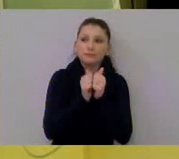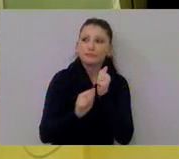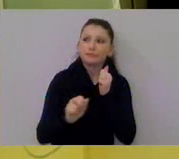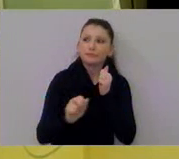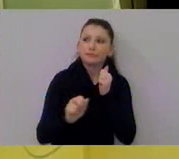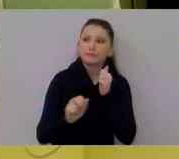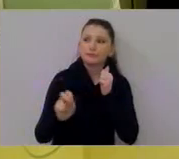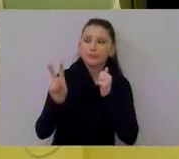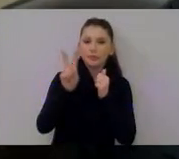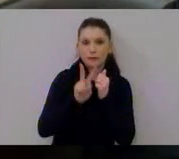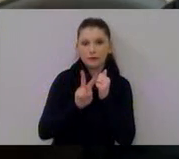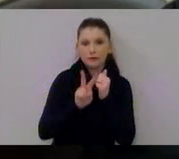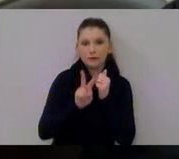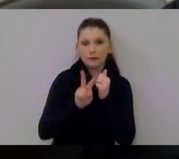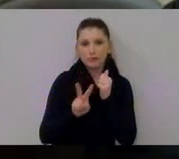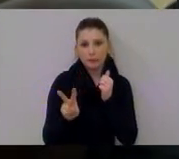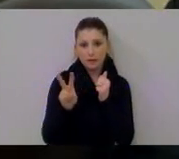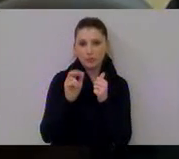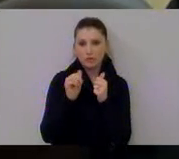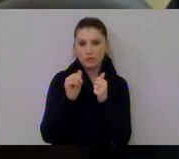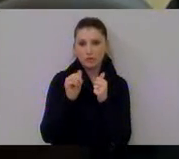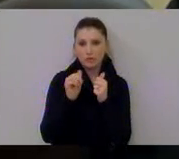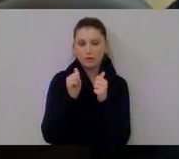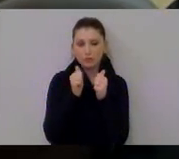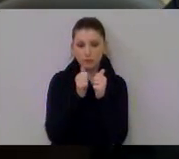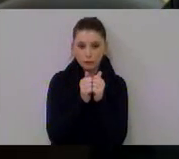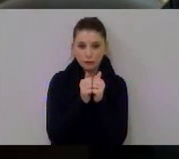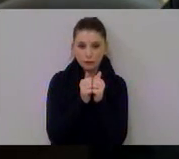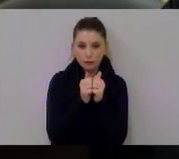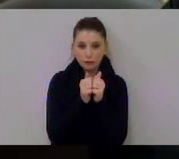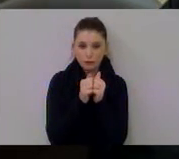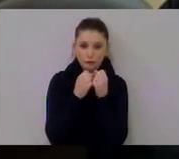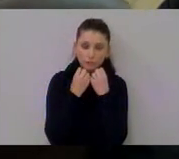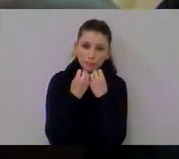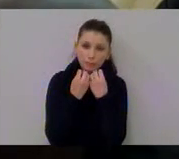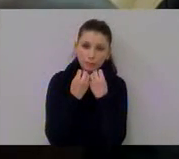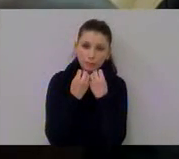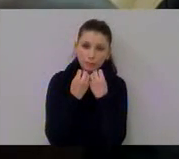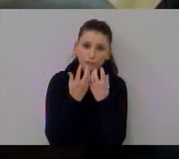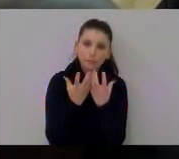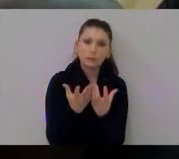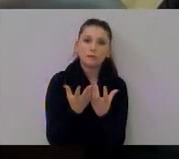vereadores possam também estar passando,